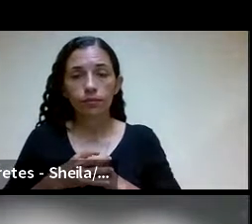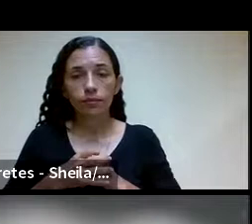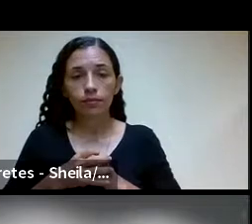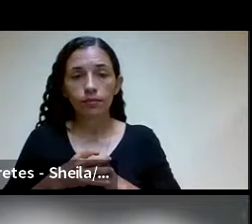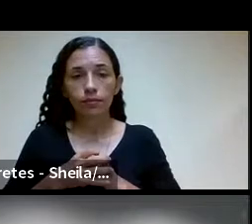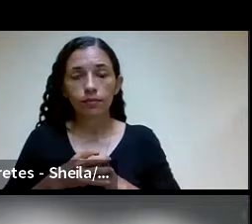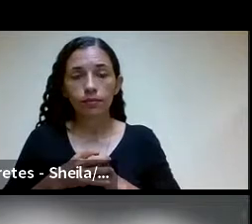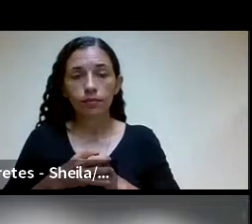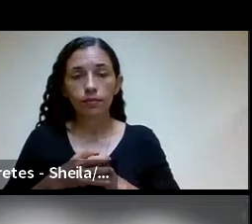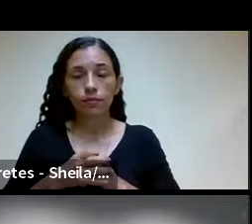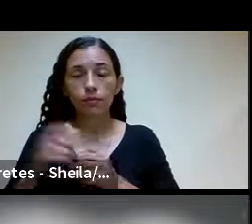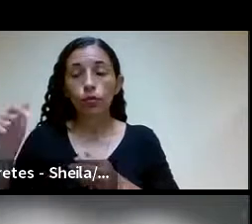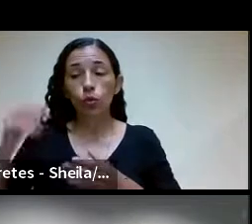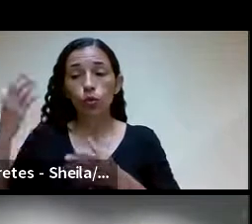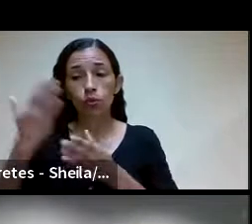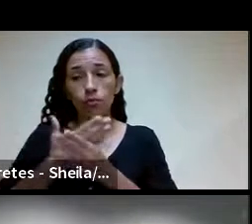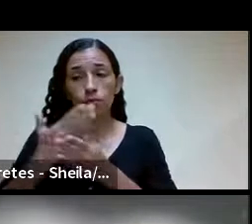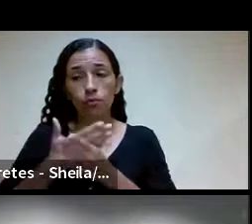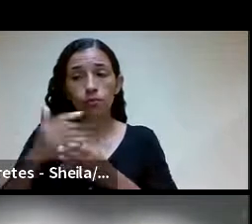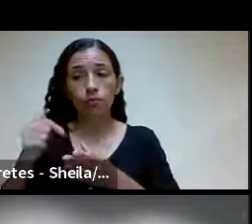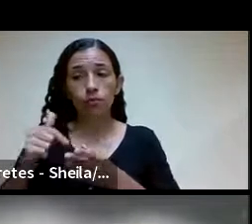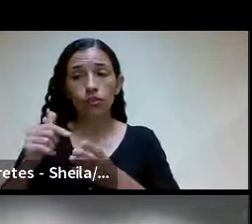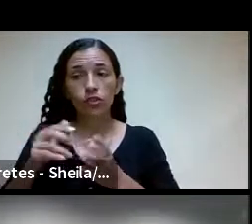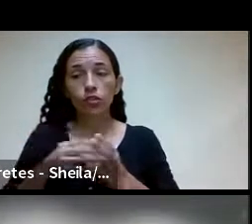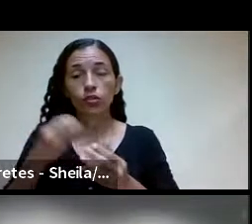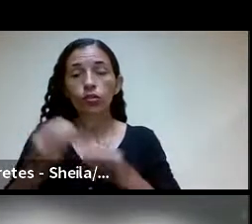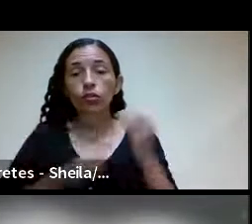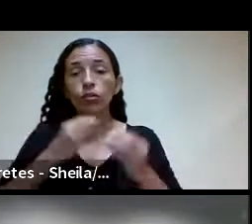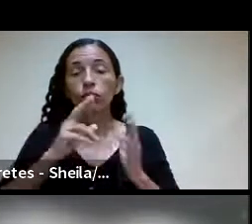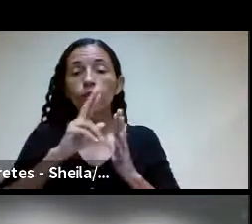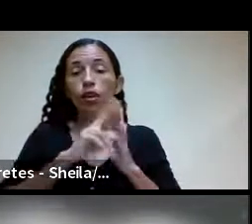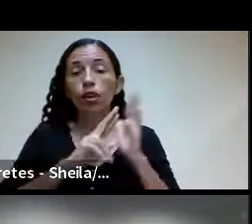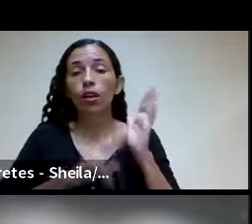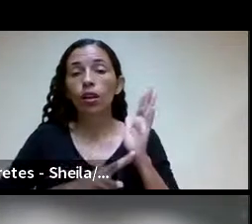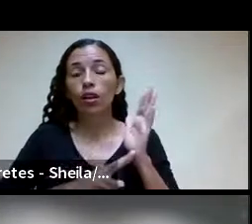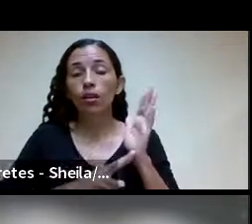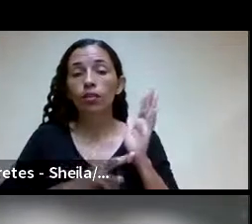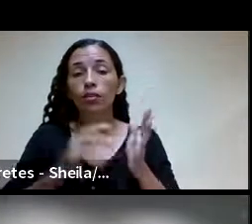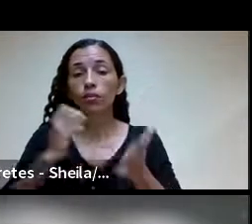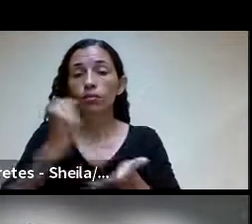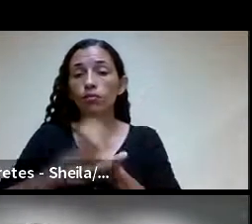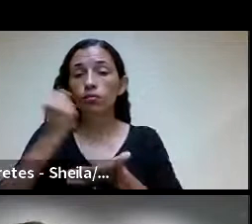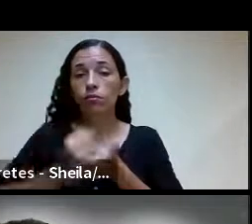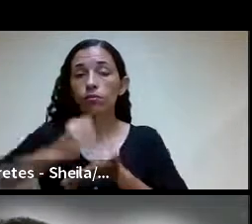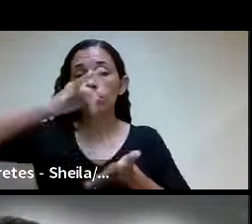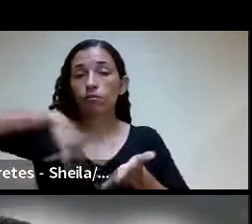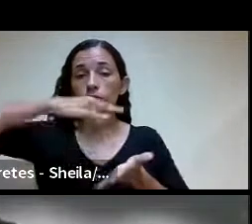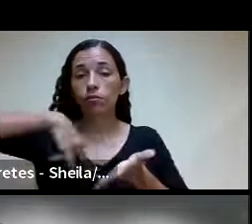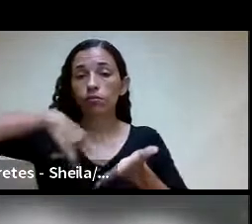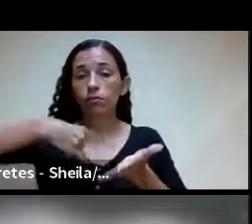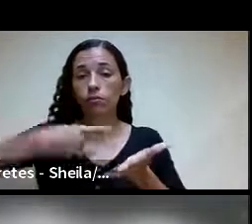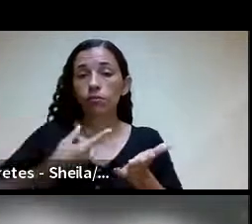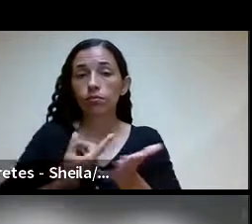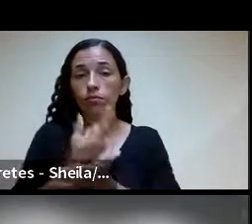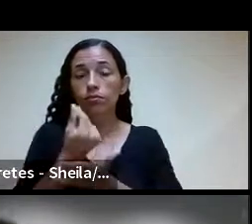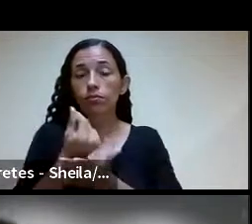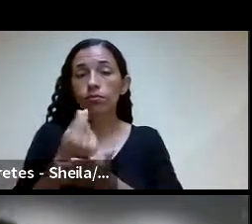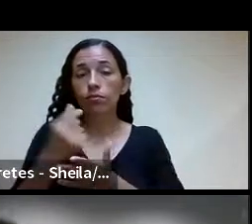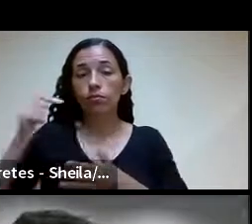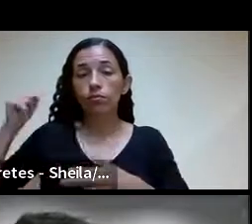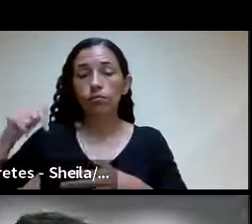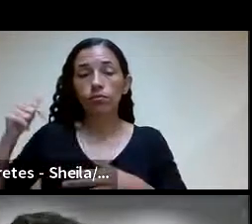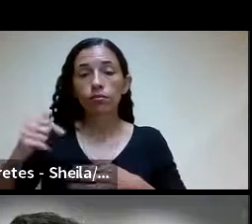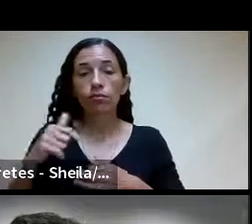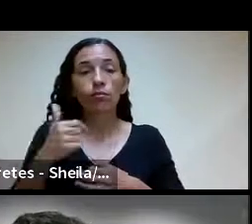recurso que, conforme relatório de despesas efetuadas e não pagas, uma despesa efetuada pelo candidato não foi quitada no valor de